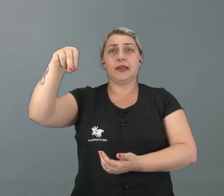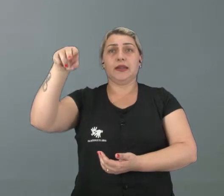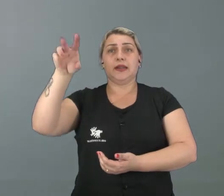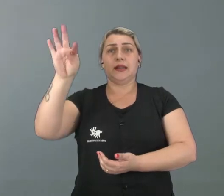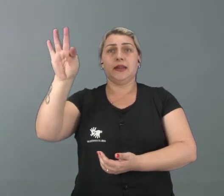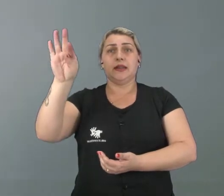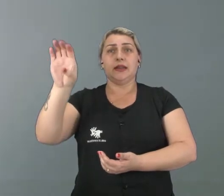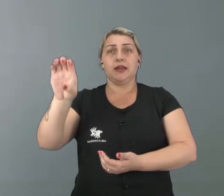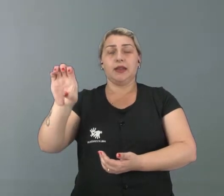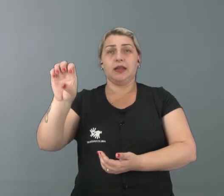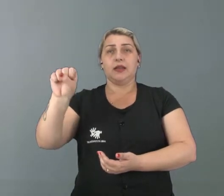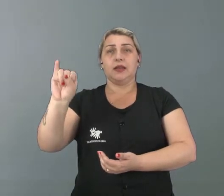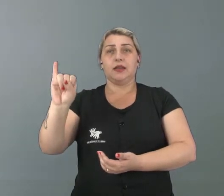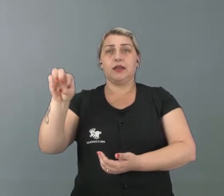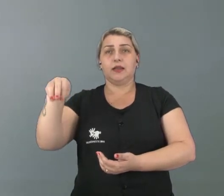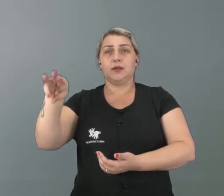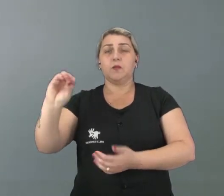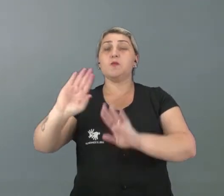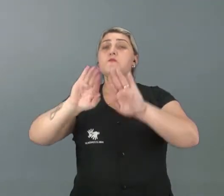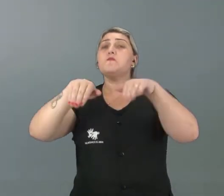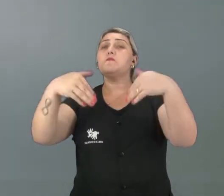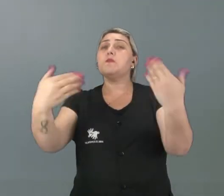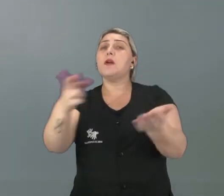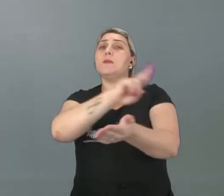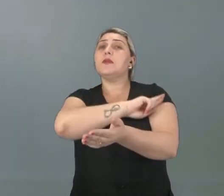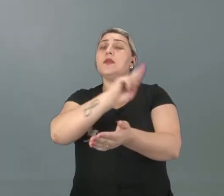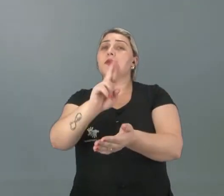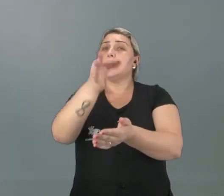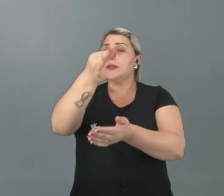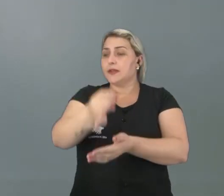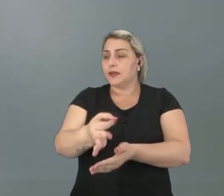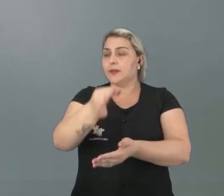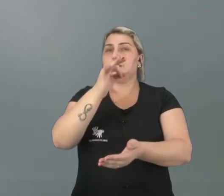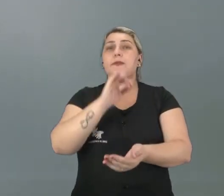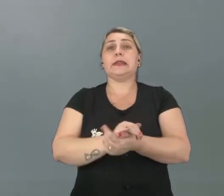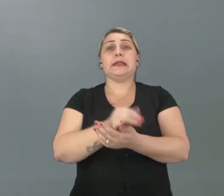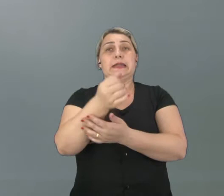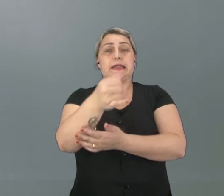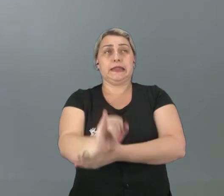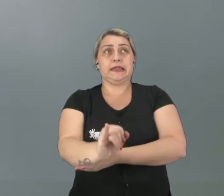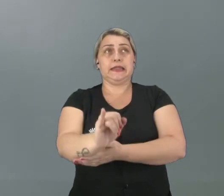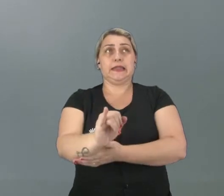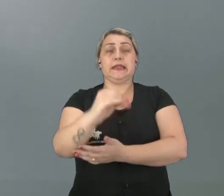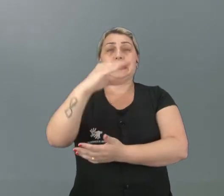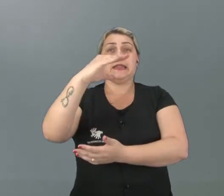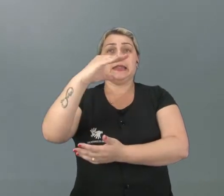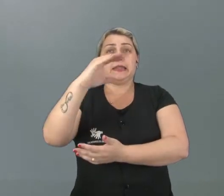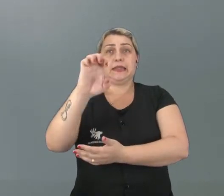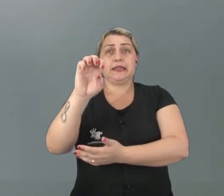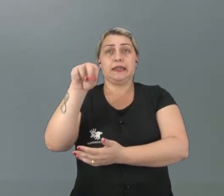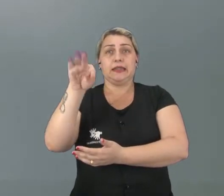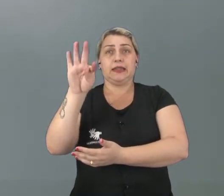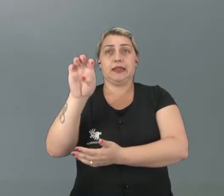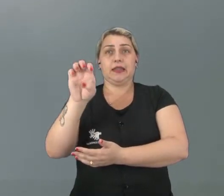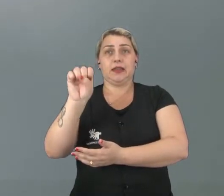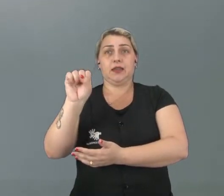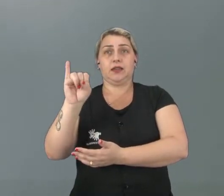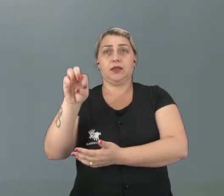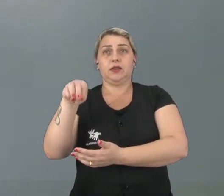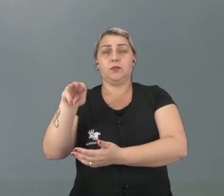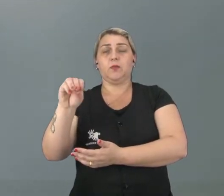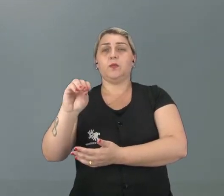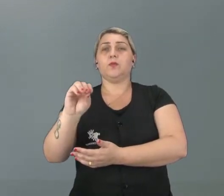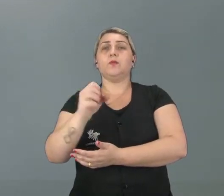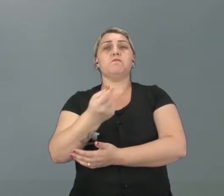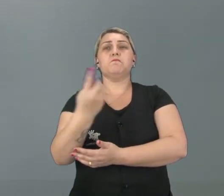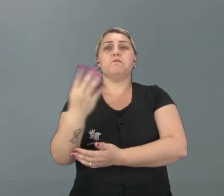4/100, né? Então, qual deles será que representou? Se é centésimo, né? Quanto foi que cada